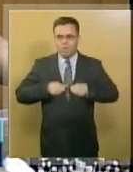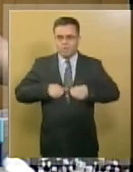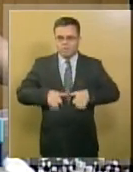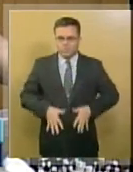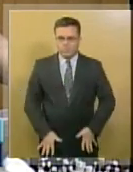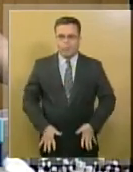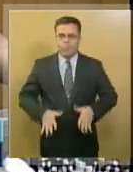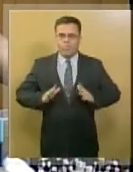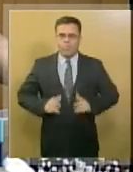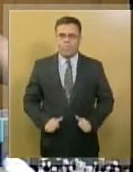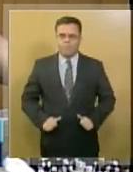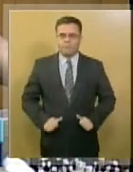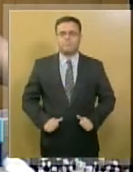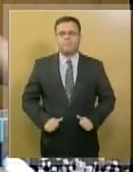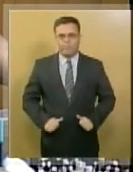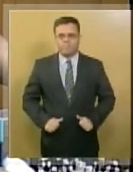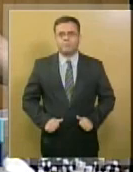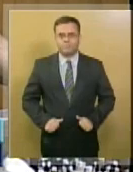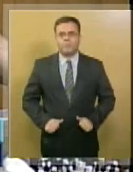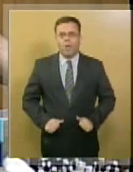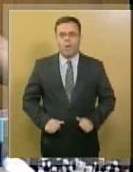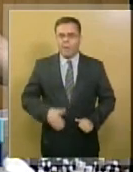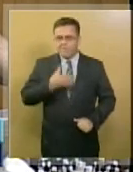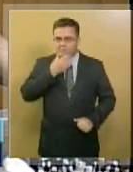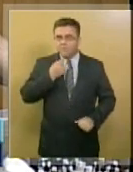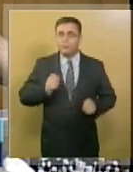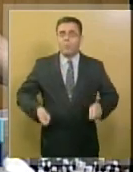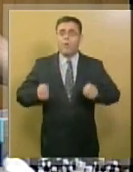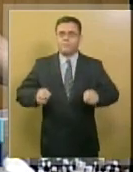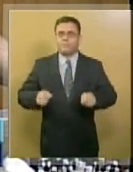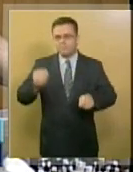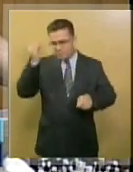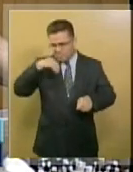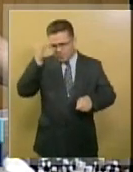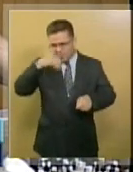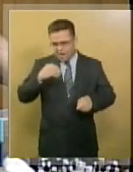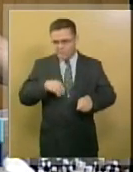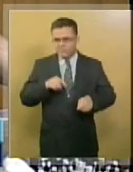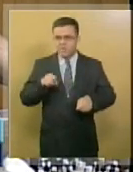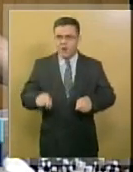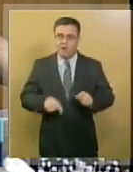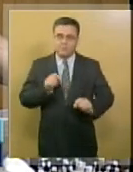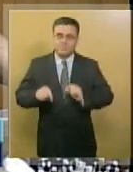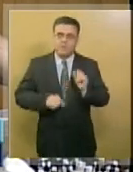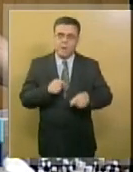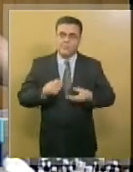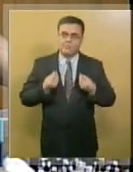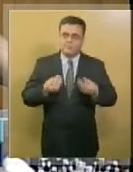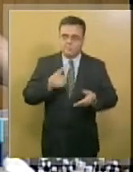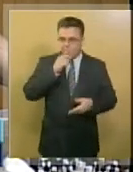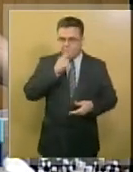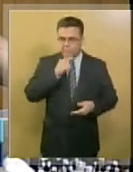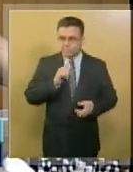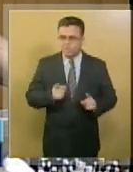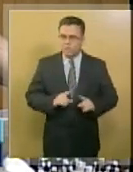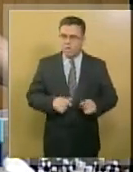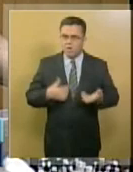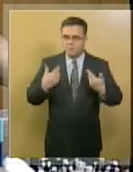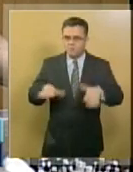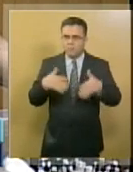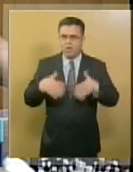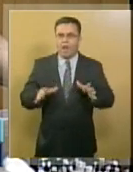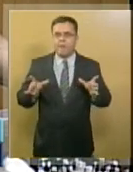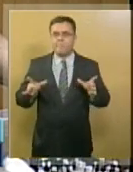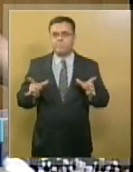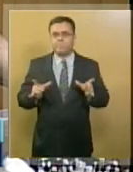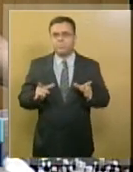organismo. O carroceiro tem preguiça de desatrelar porque ele tem necessidade de girar no próprio eixo, não faz, então simplesmente ele está desidratado